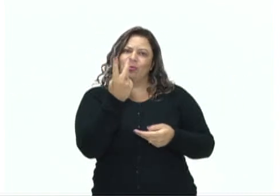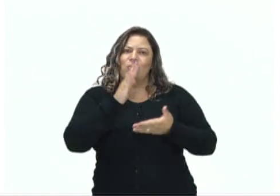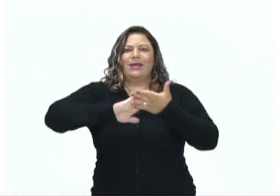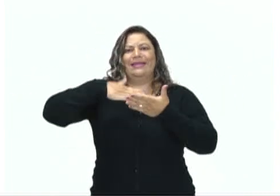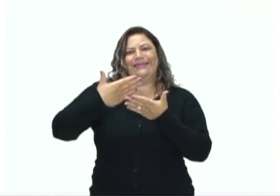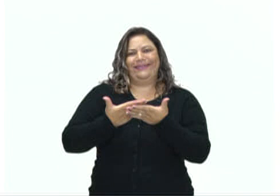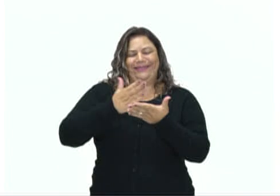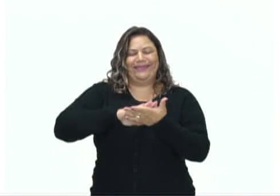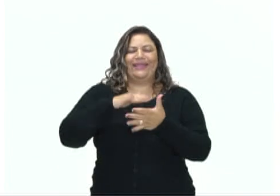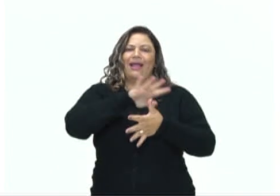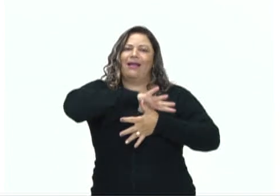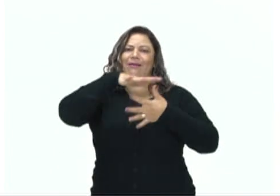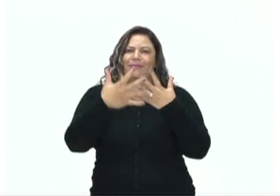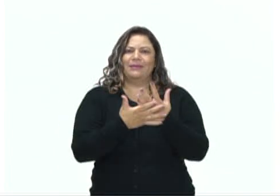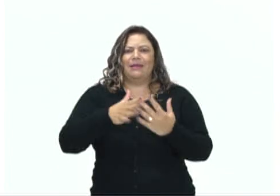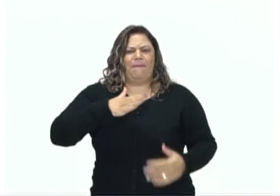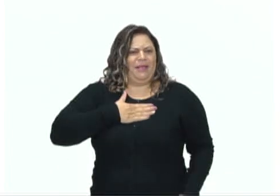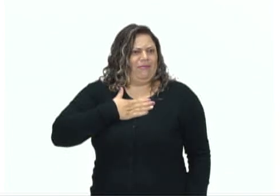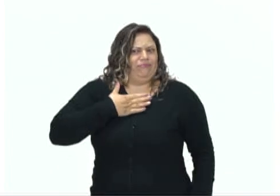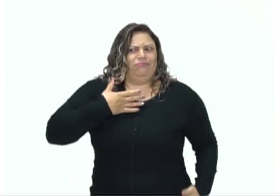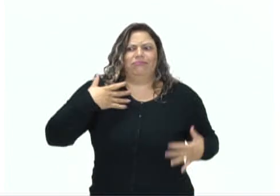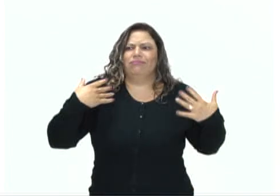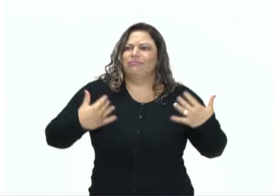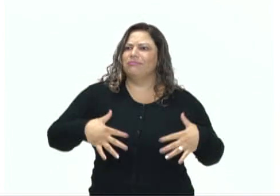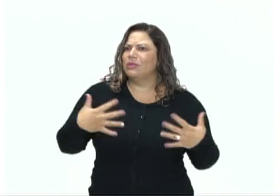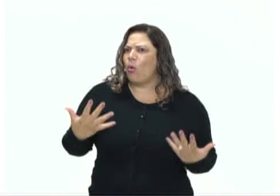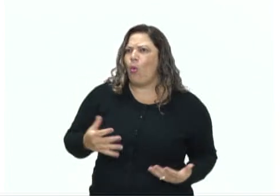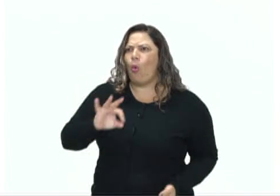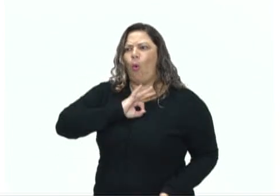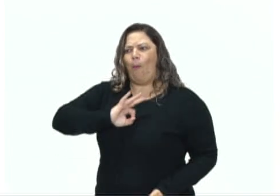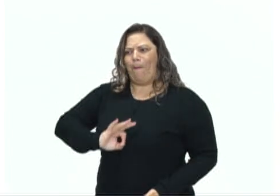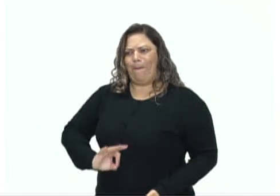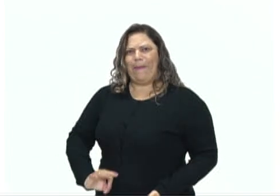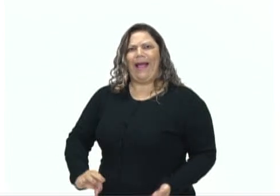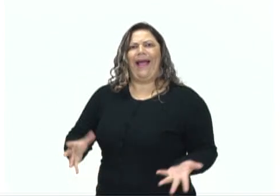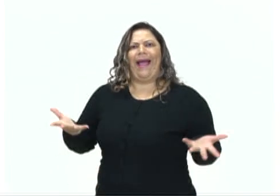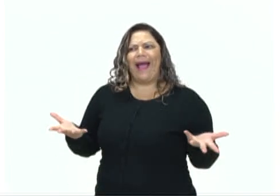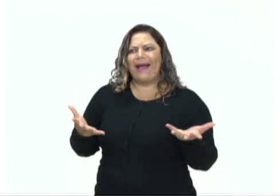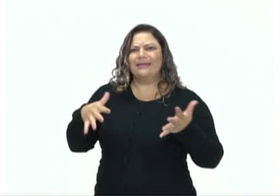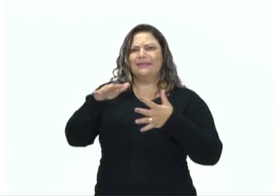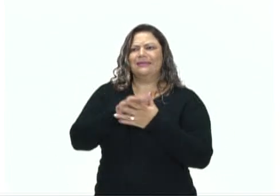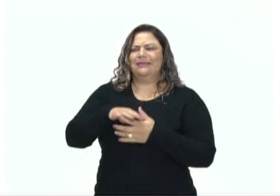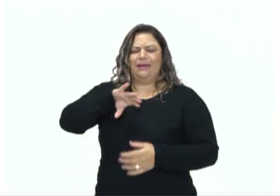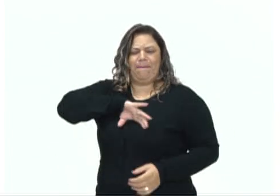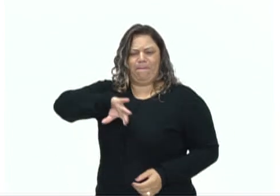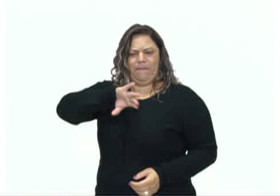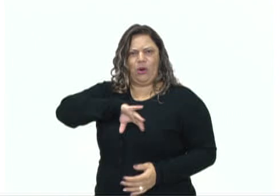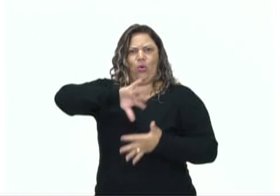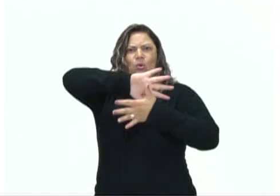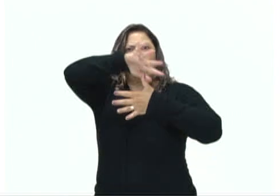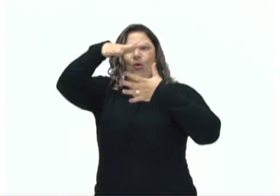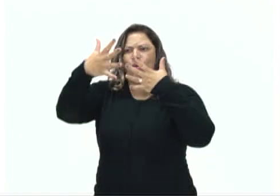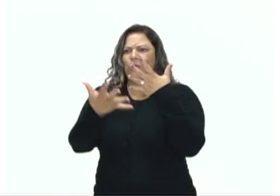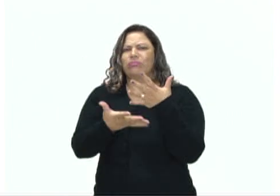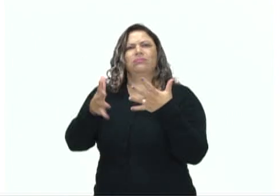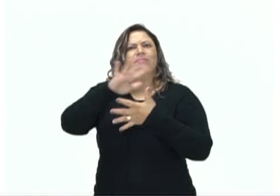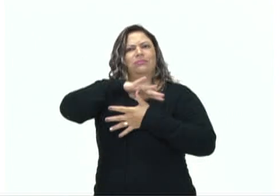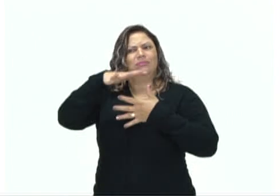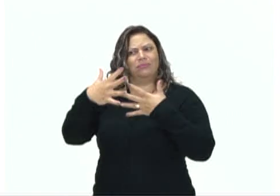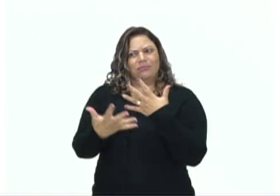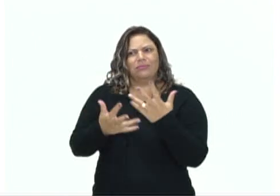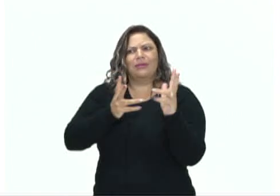Libras, mas foram surpreendidos ao verem que o padre Aloísio falou em português e Libras de forma